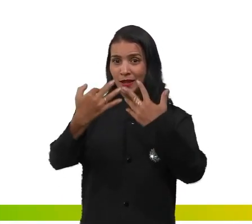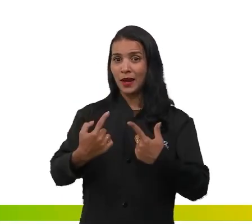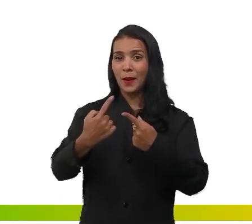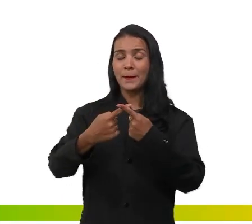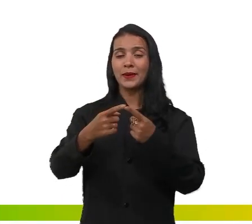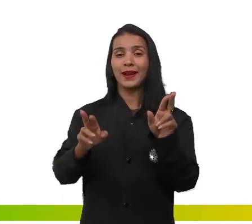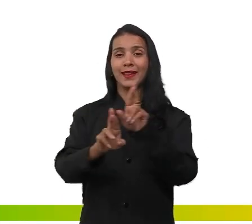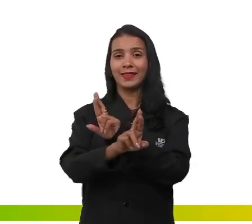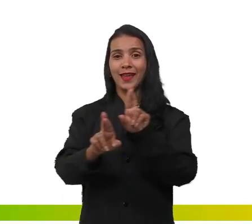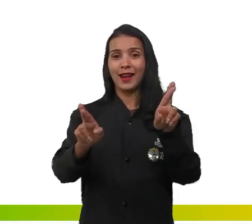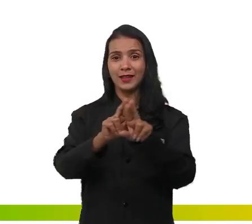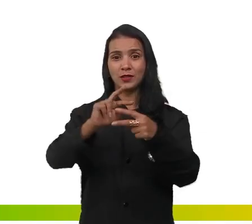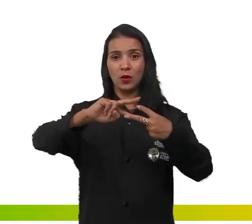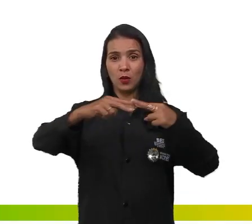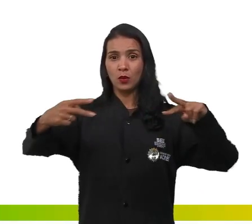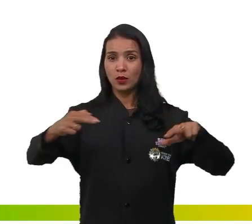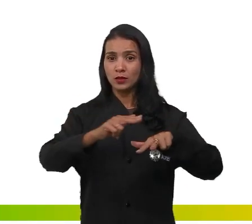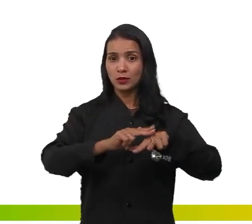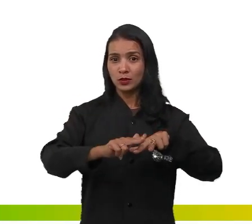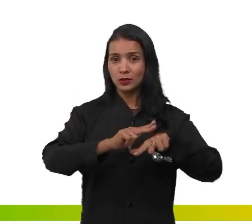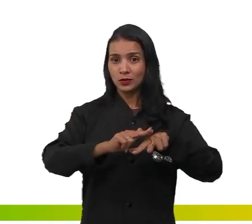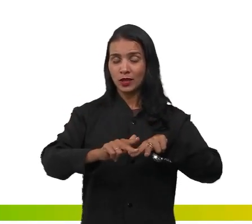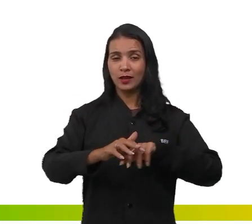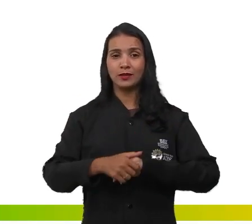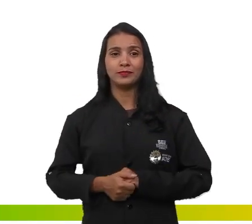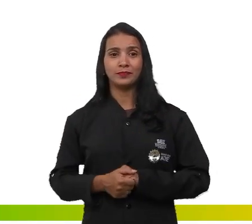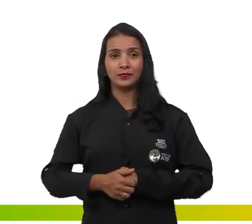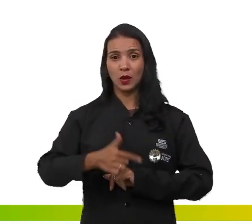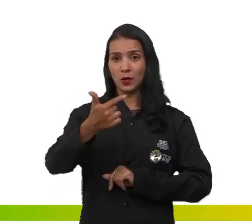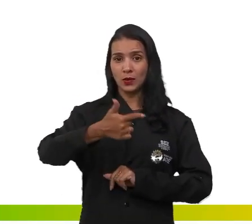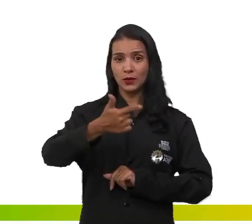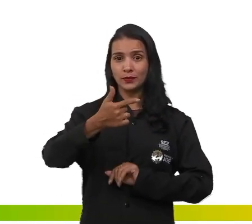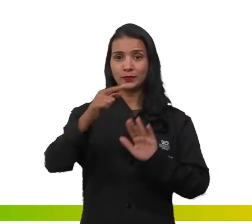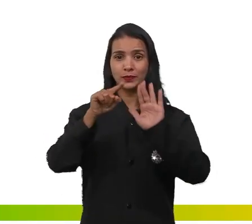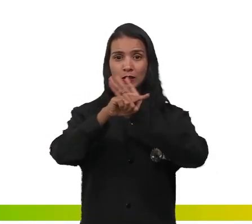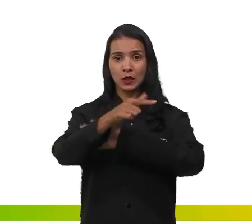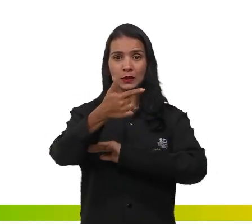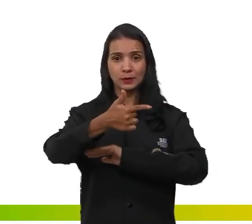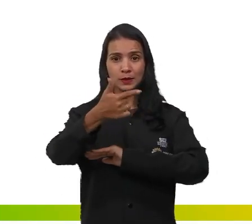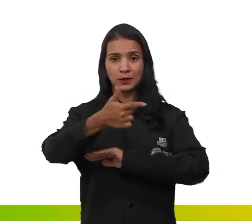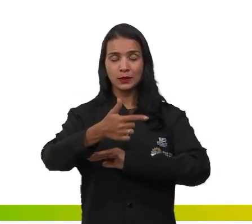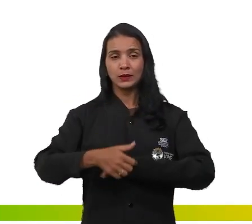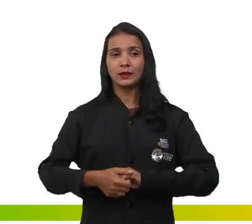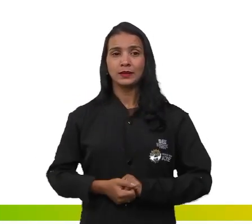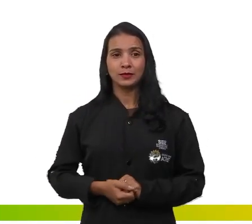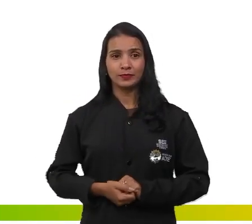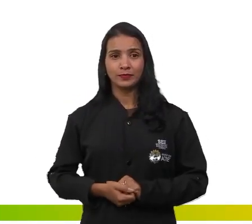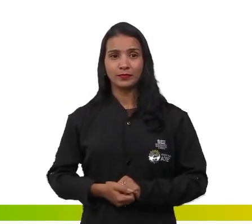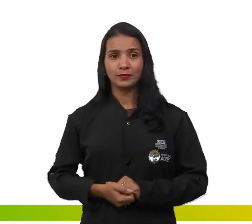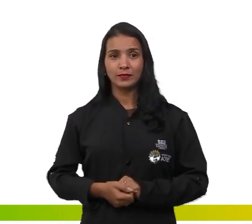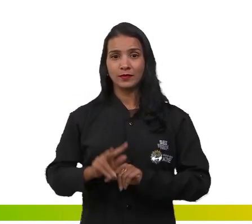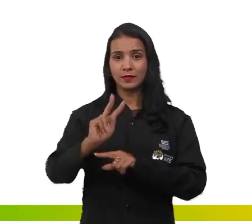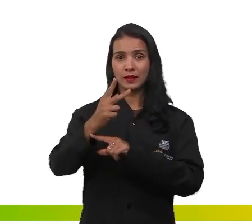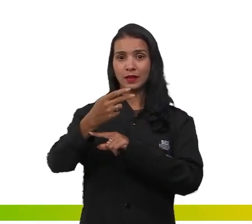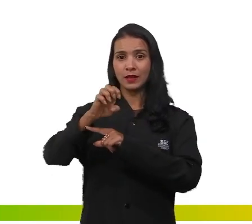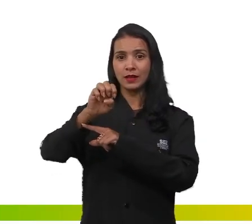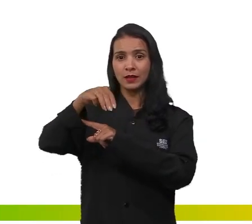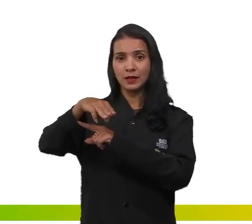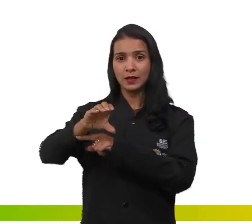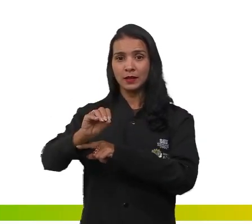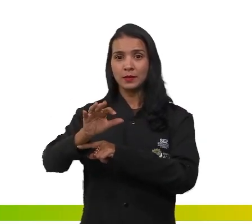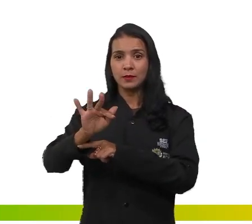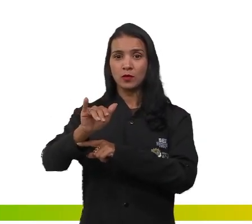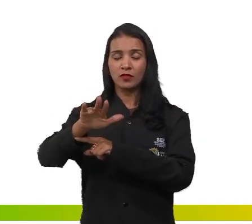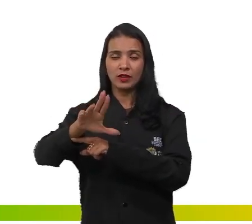daltonismo. Então, nosso gabarito B. Questão 2, pessoal, olha só. A hemofilia caracteriza-se por uma